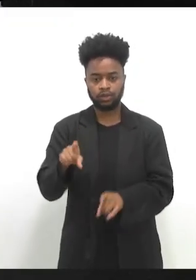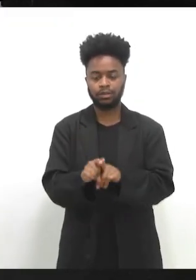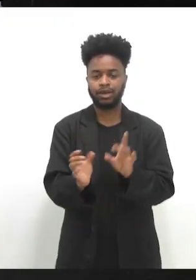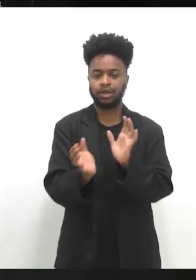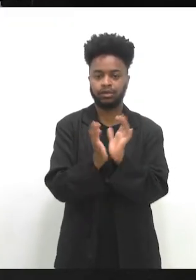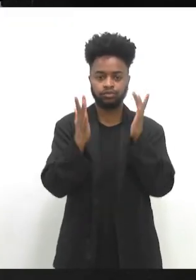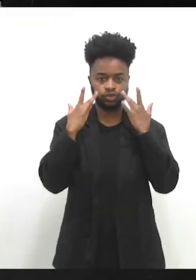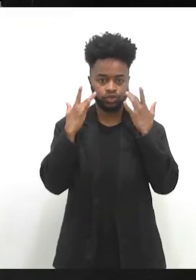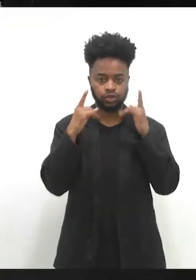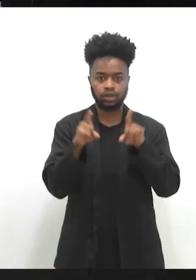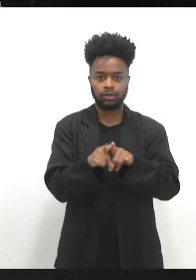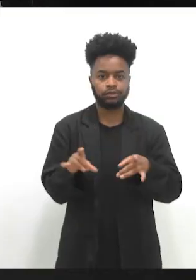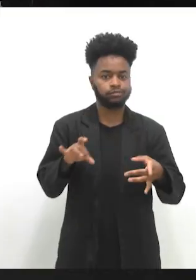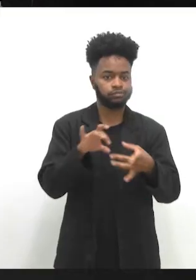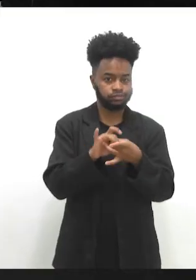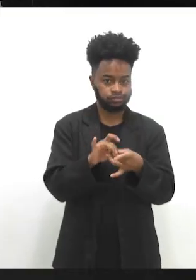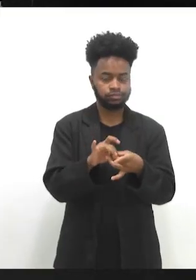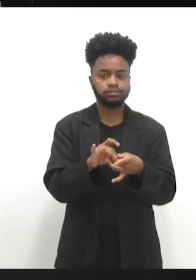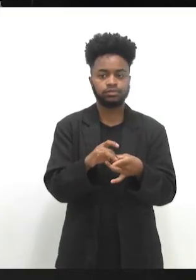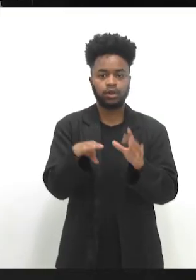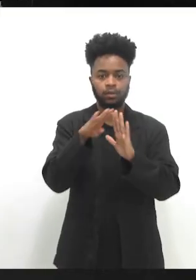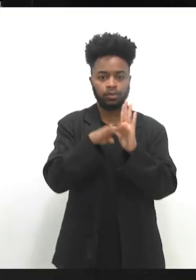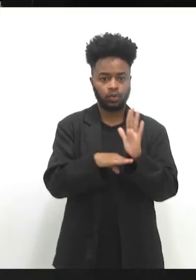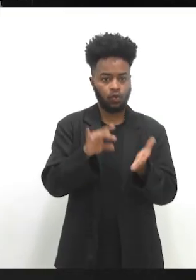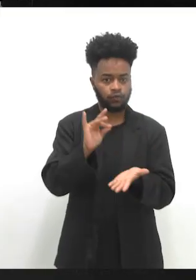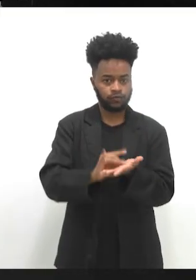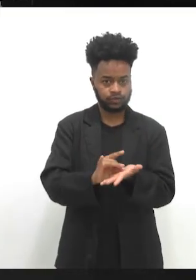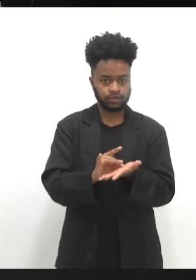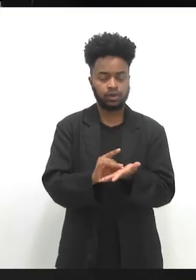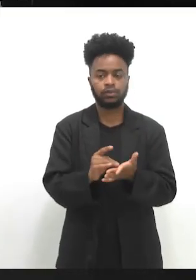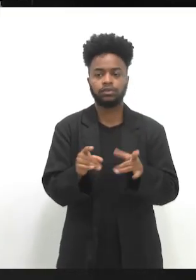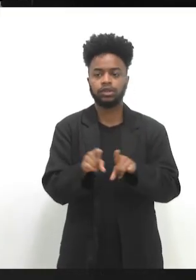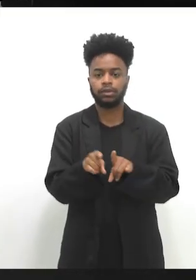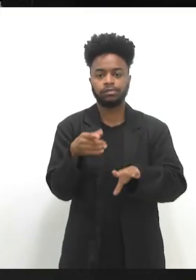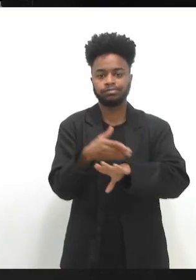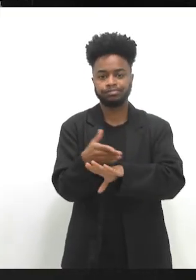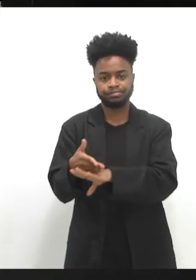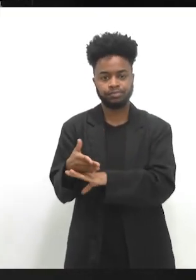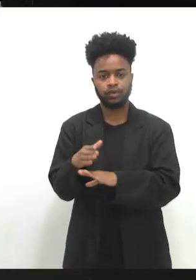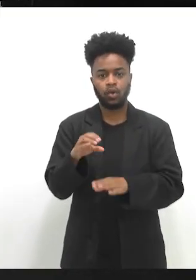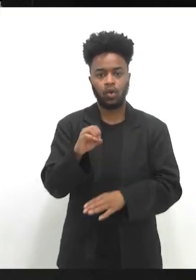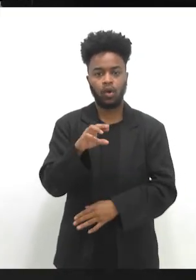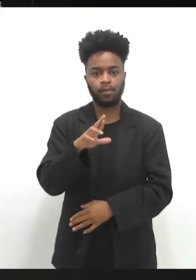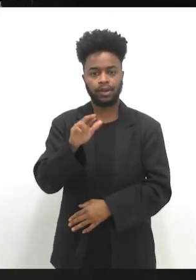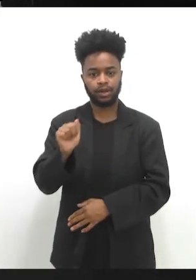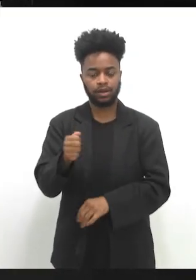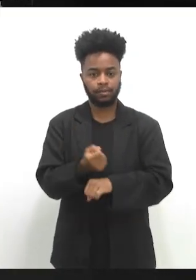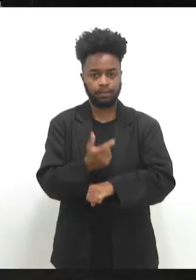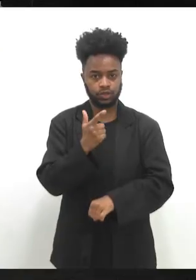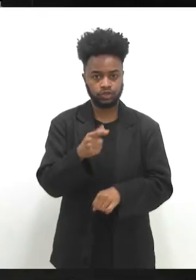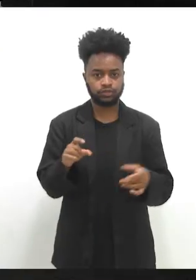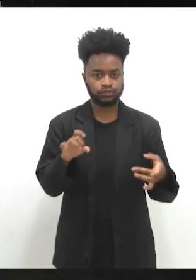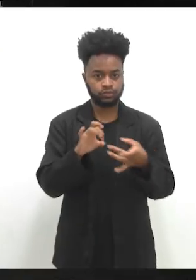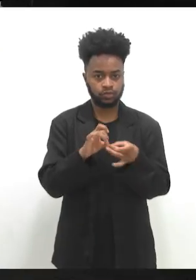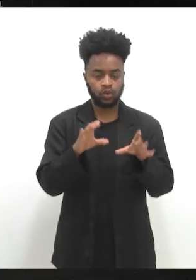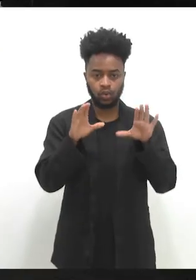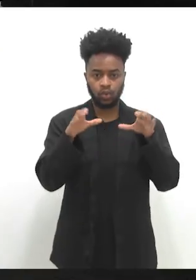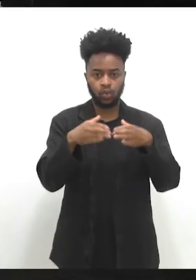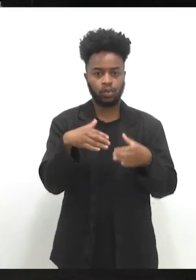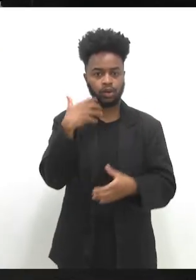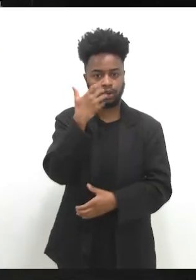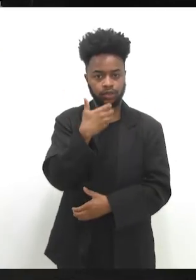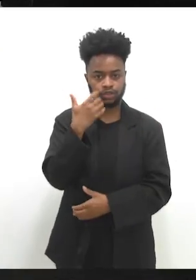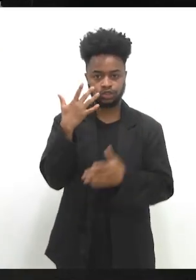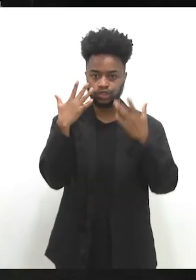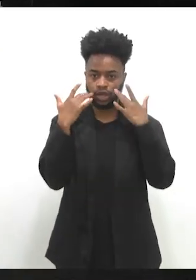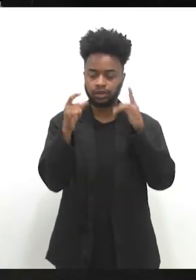do teatro também, que faz também o staff lá da programação oficial, também faz a nossa programação da Ópera do Meio-Dia, que é voltada para o coro do teatro,